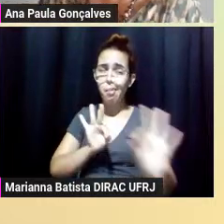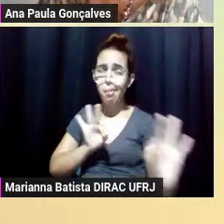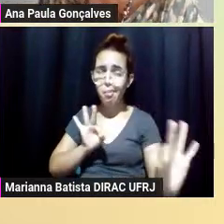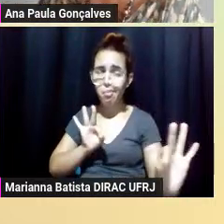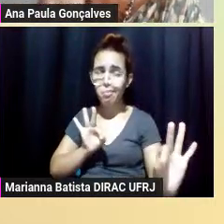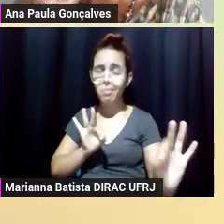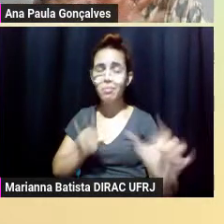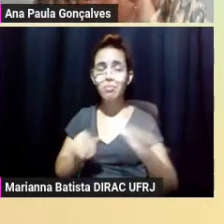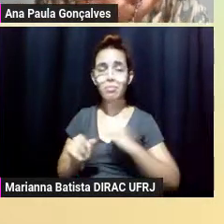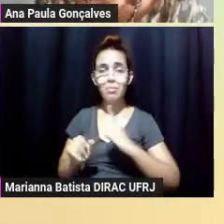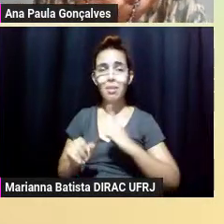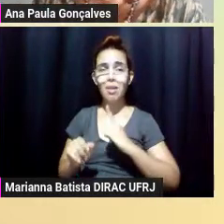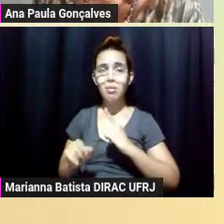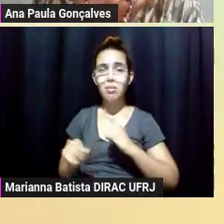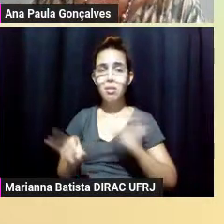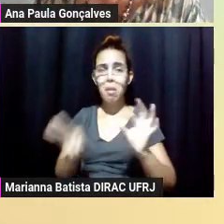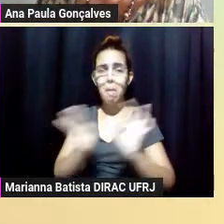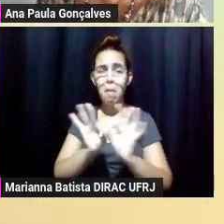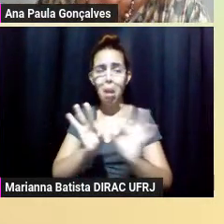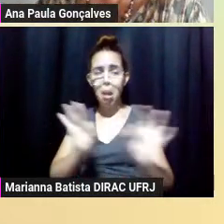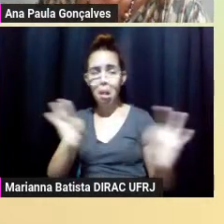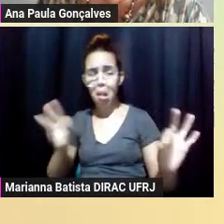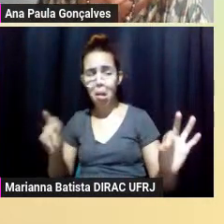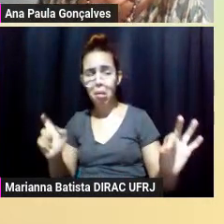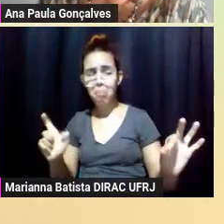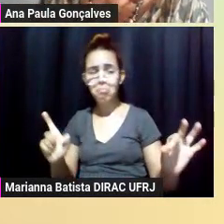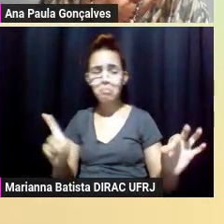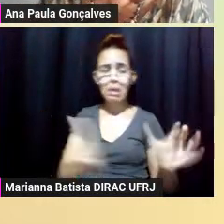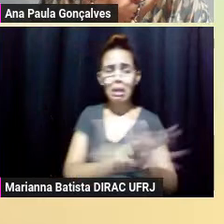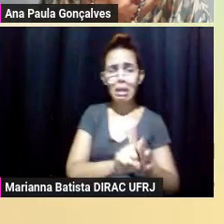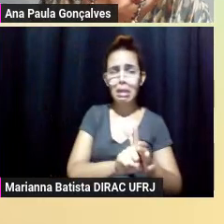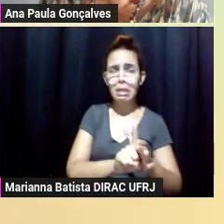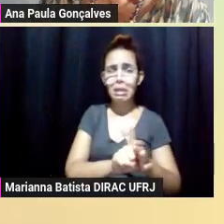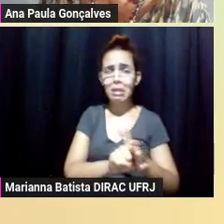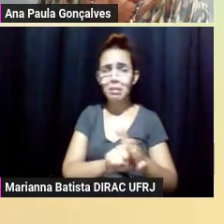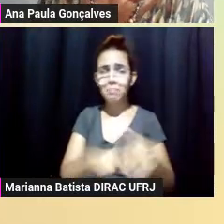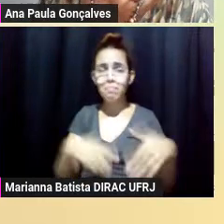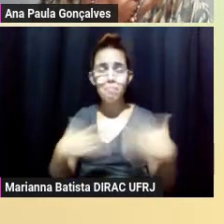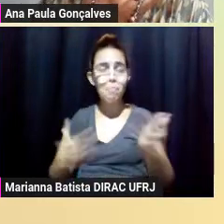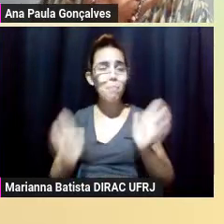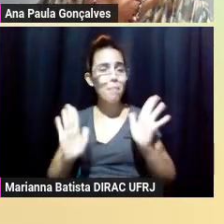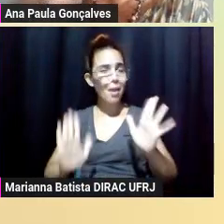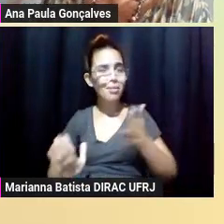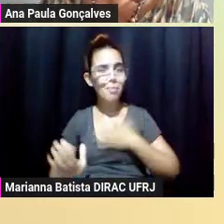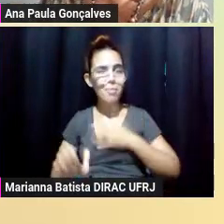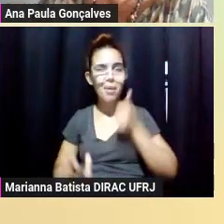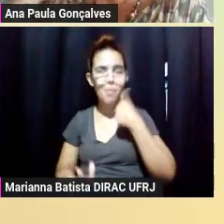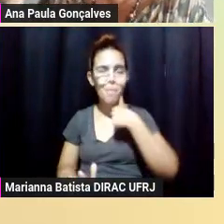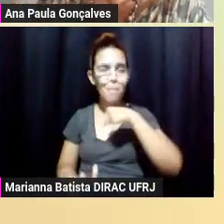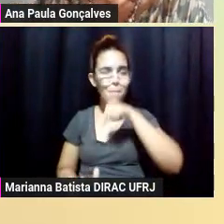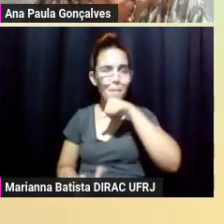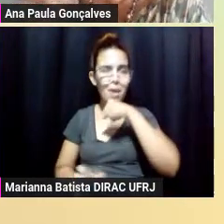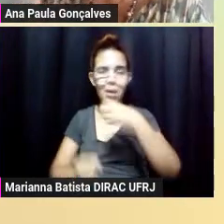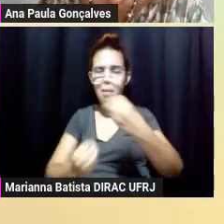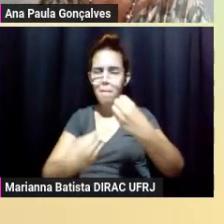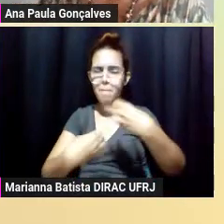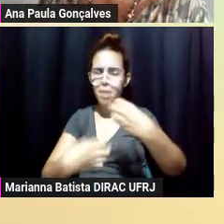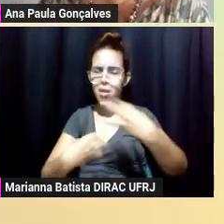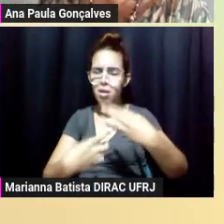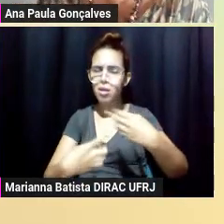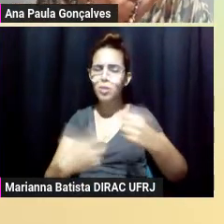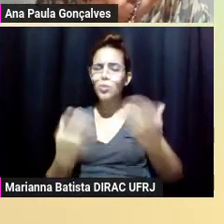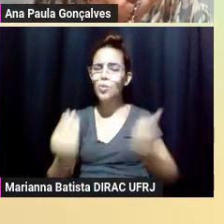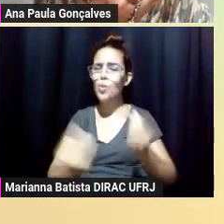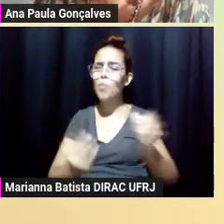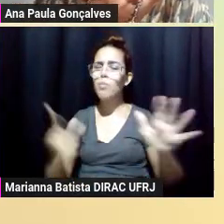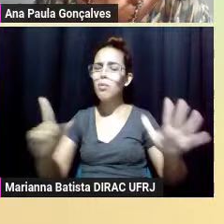do que dentro, é um sentimento que acompanha a gente e que a minha mãe me ensinou a desconstruir. porque ela sempre teve, batalhando, fora de casa, mas